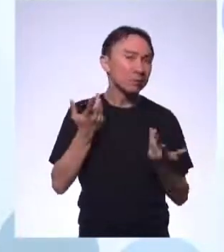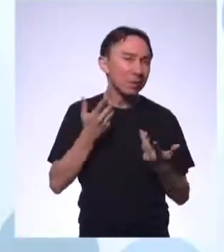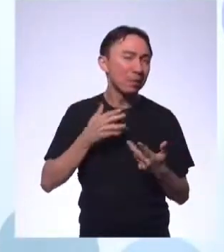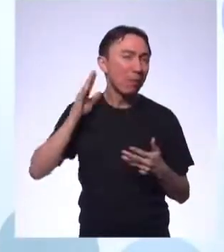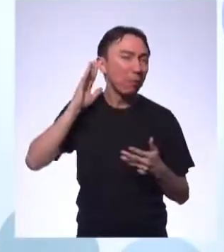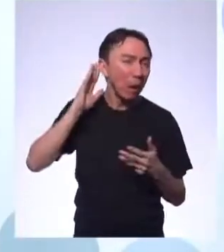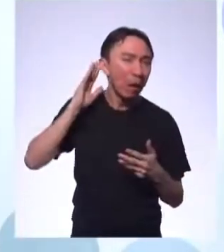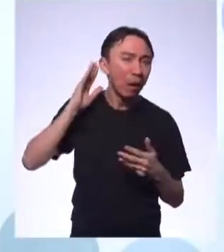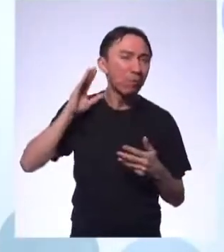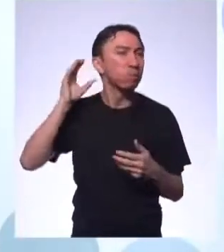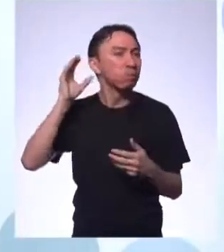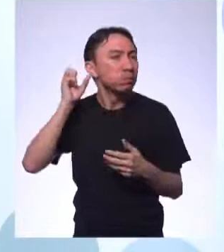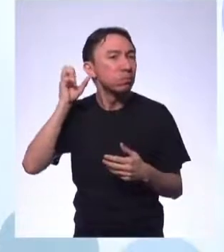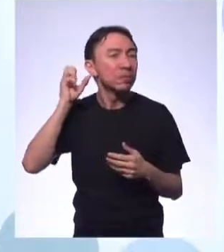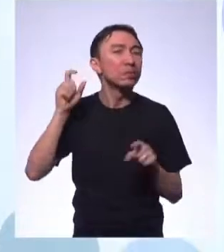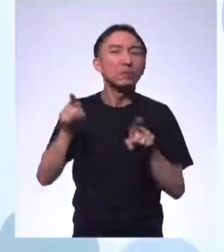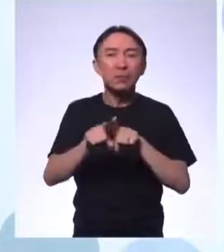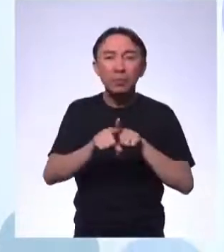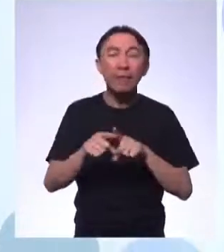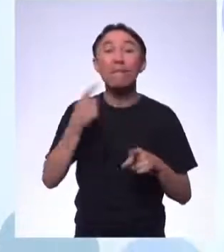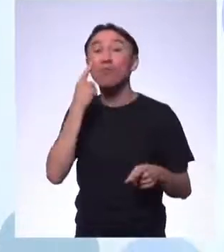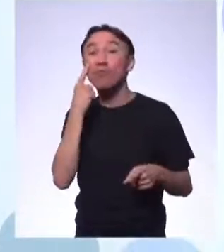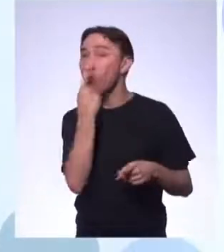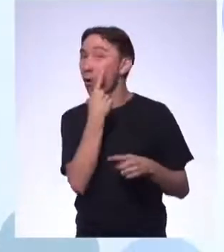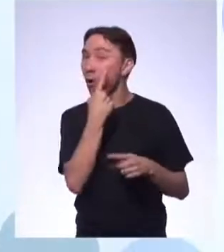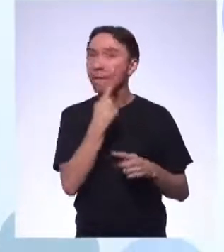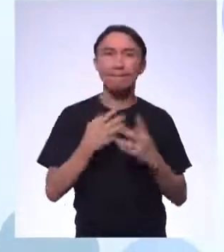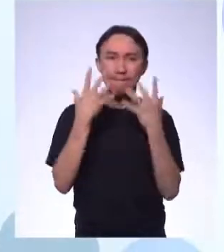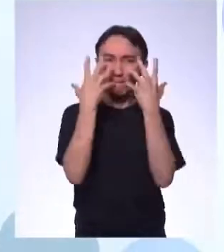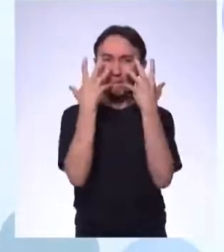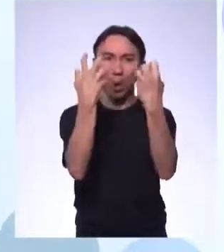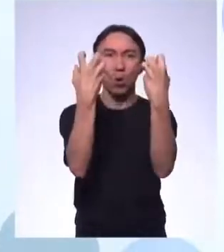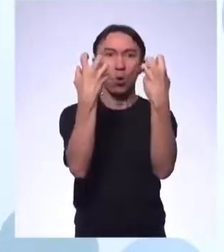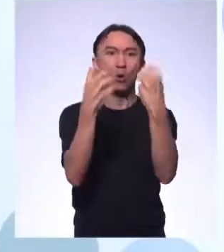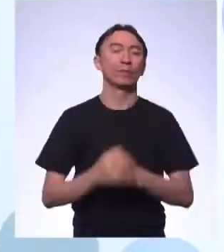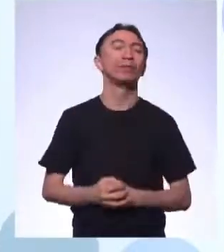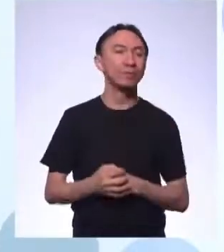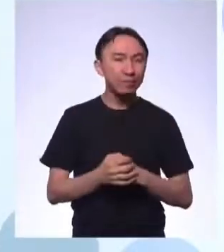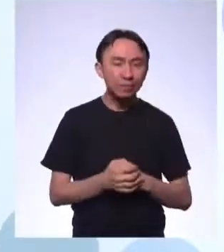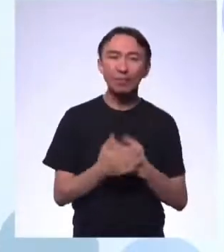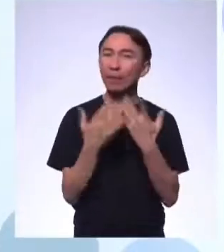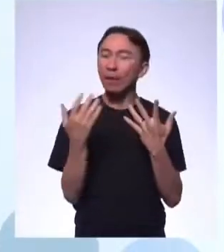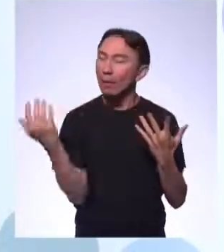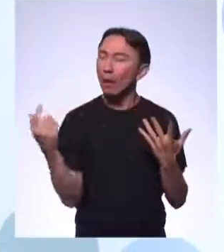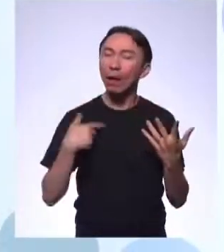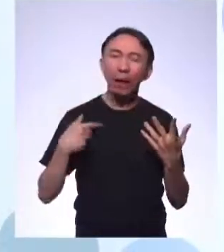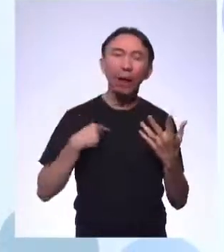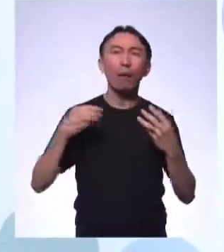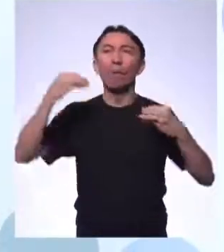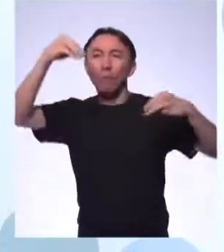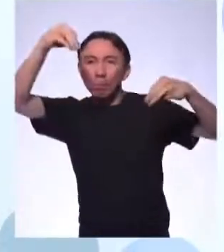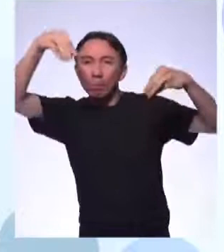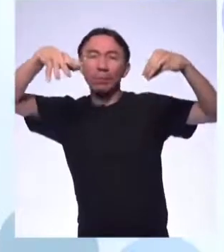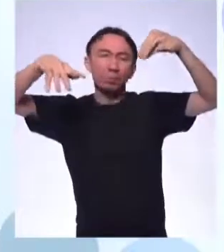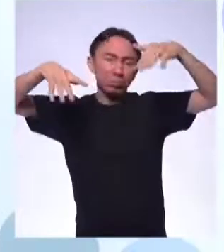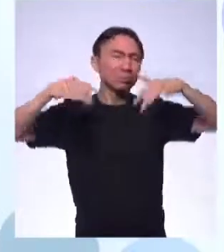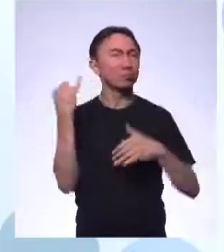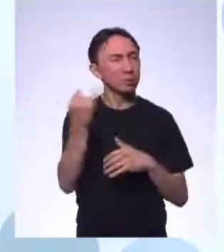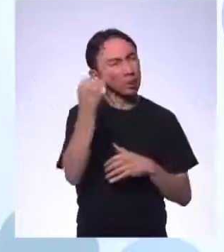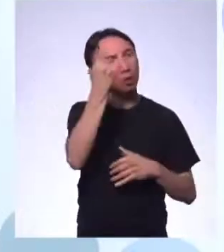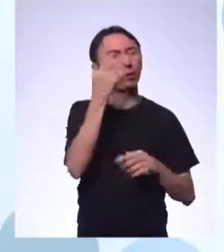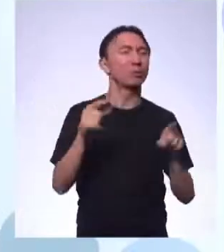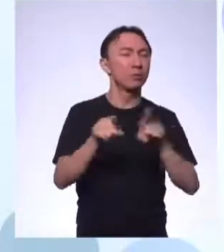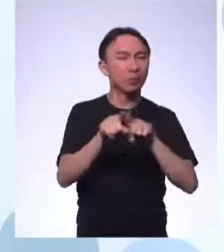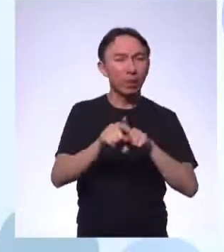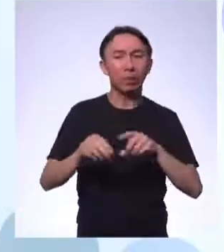aos nossos olhos, né, a outros sentidos, tá bom? Então, é muito importante a iluminação, o cenário também, os figurinos, né,